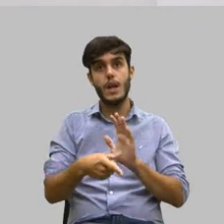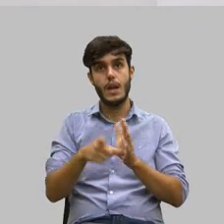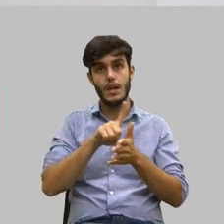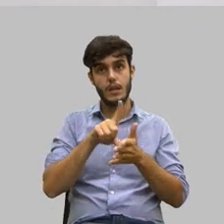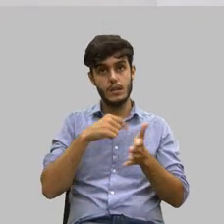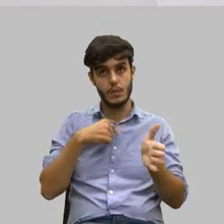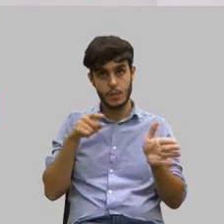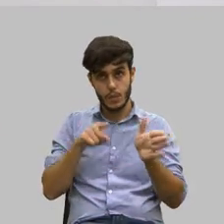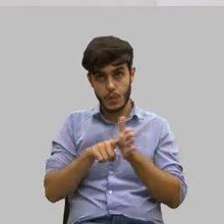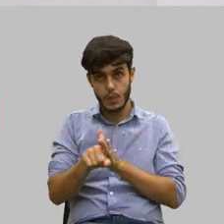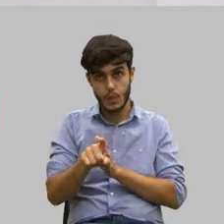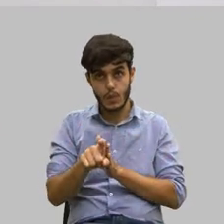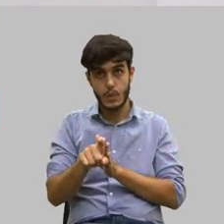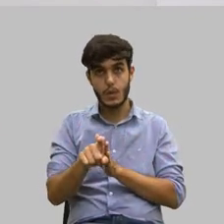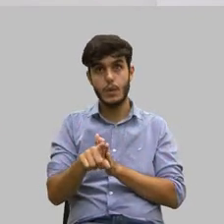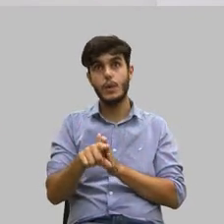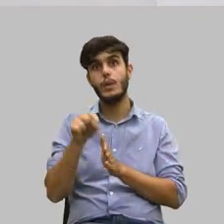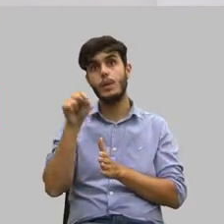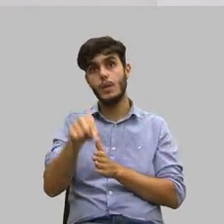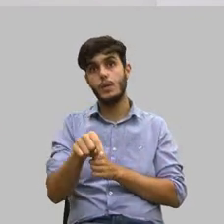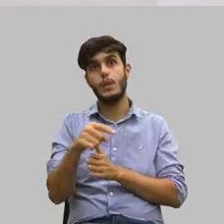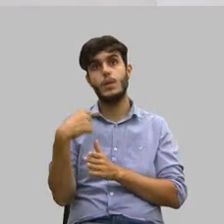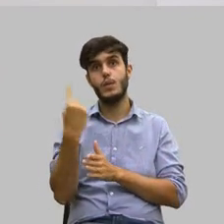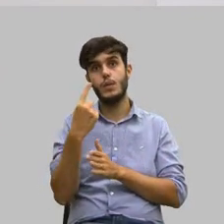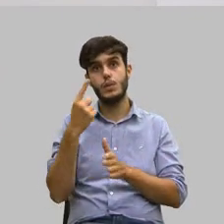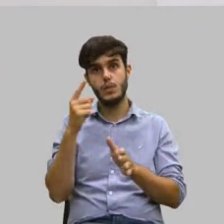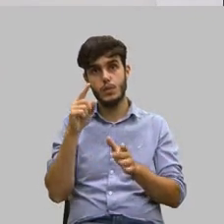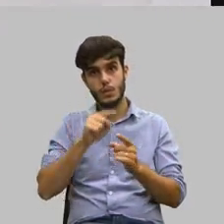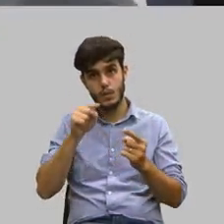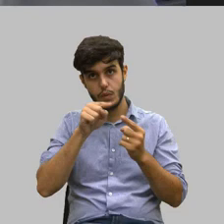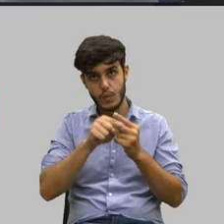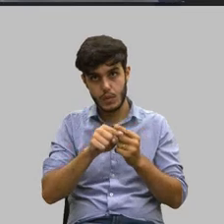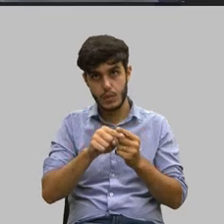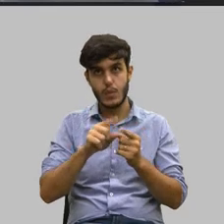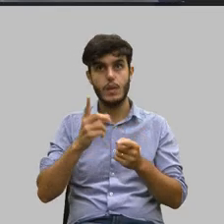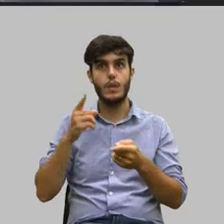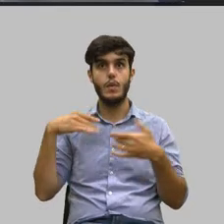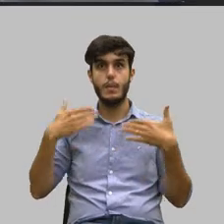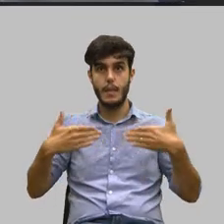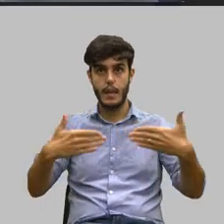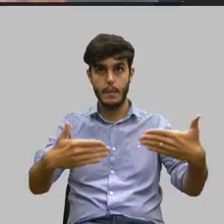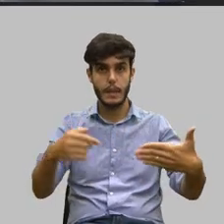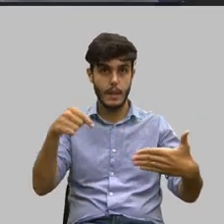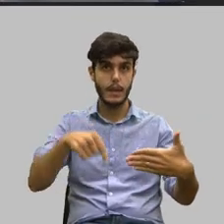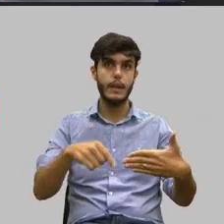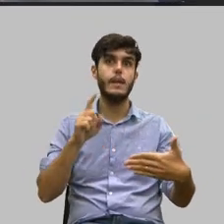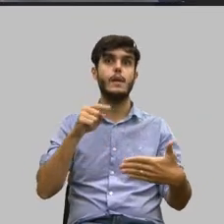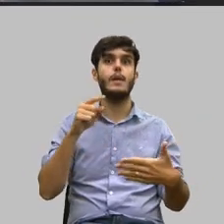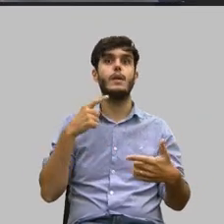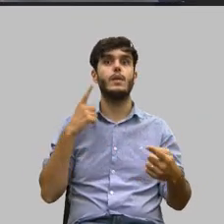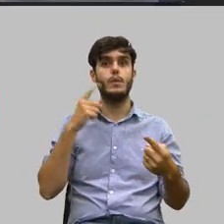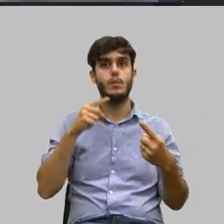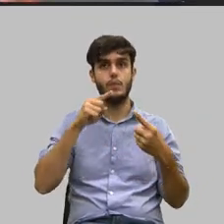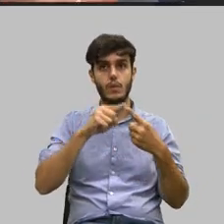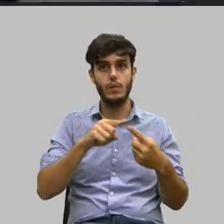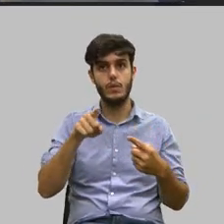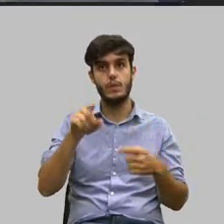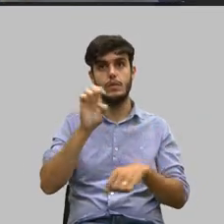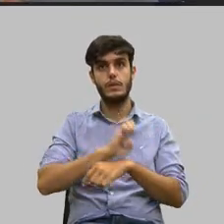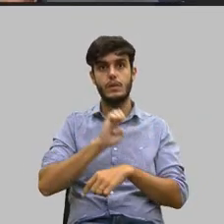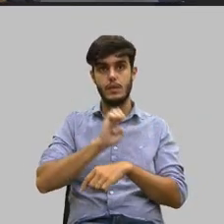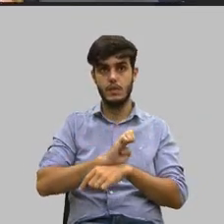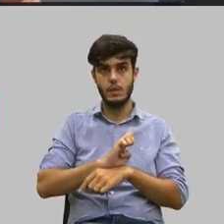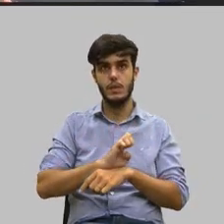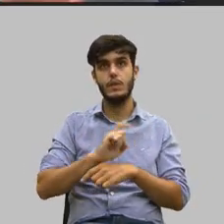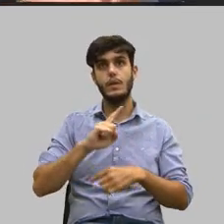sabe porque essa é a nossa função aqui enquanto parlamentar e essa é a função do Estado agir